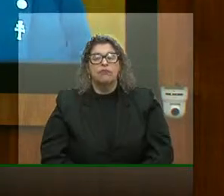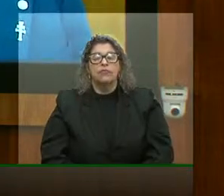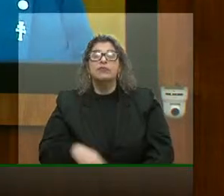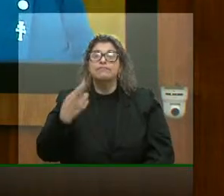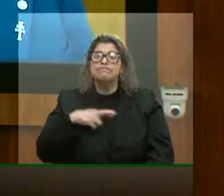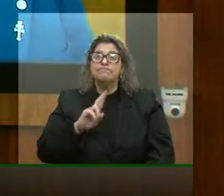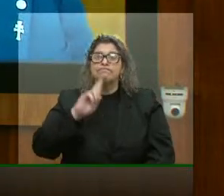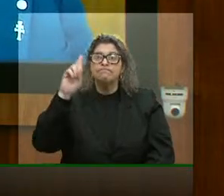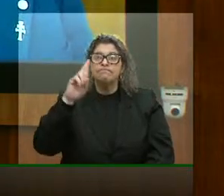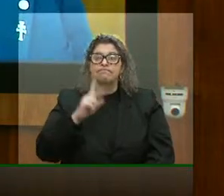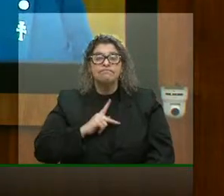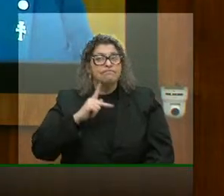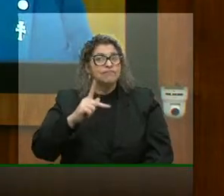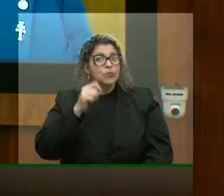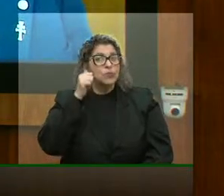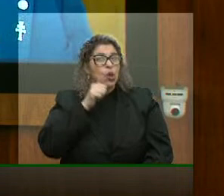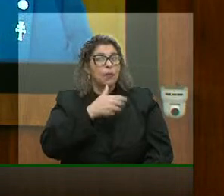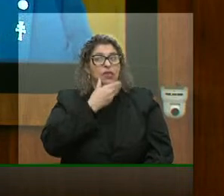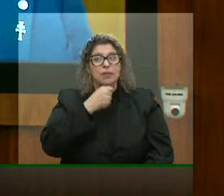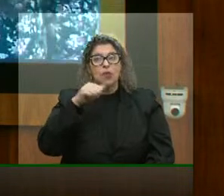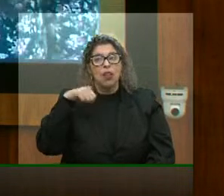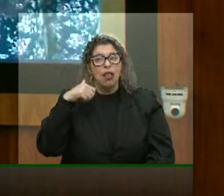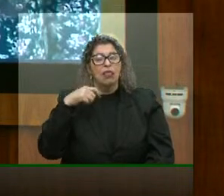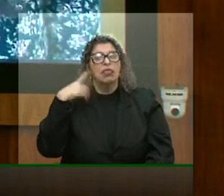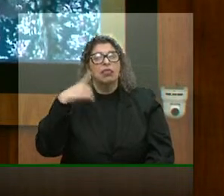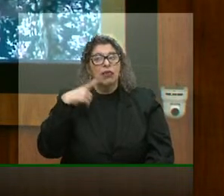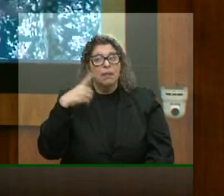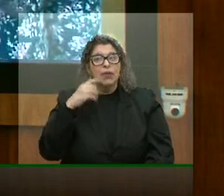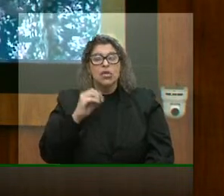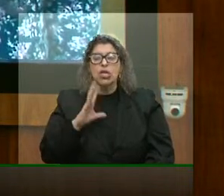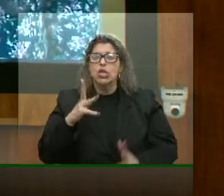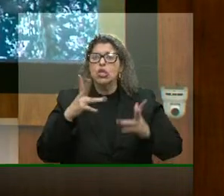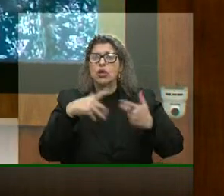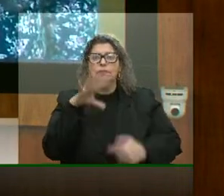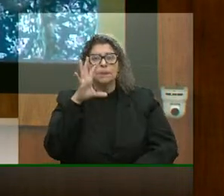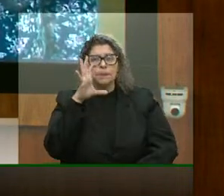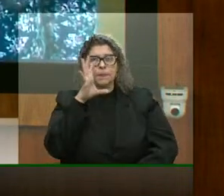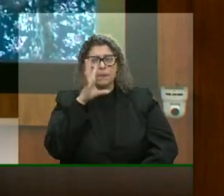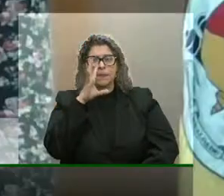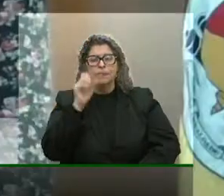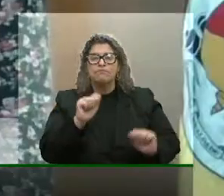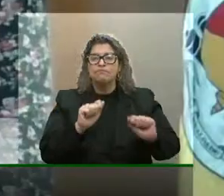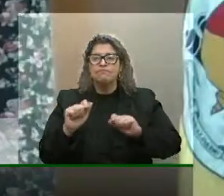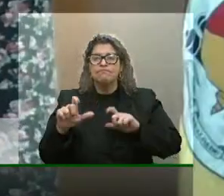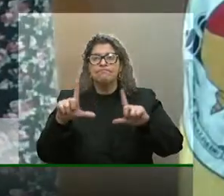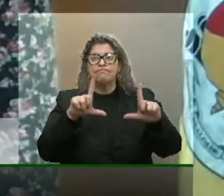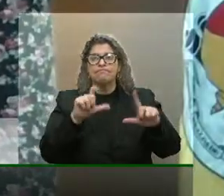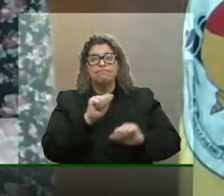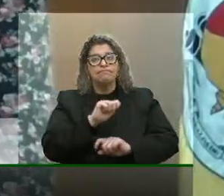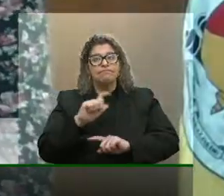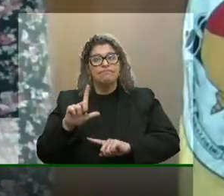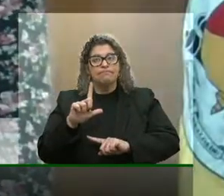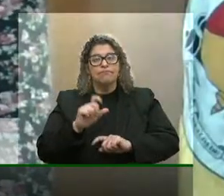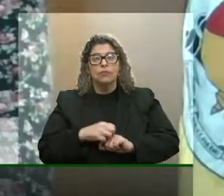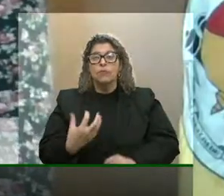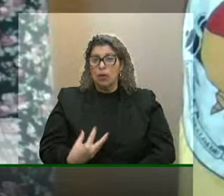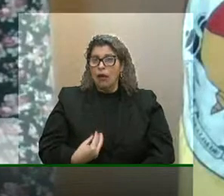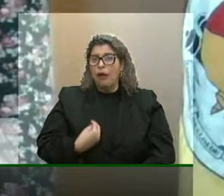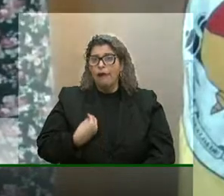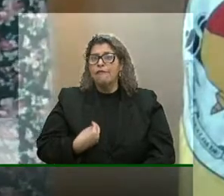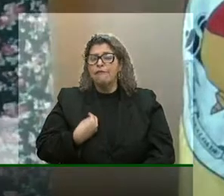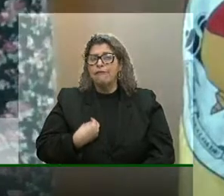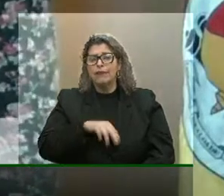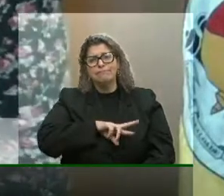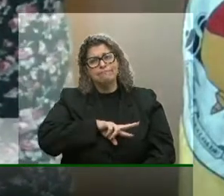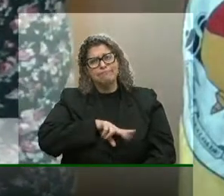Senhor presidente, senhoras e senhores deputados e a todos que acompanham ainda esta sessão, a vida tem